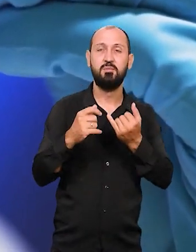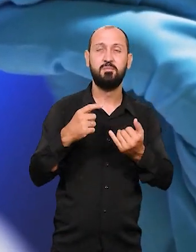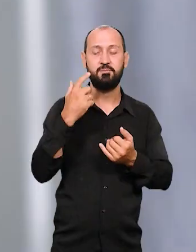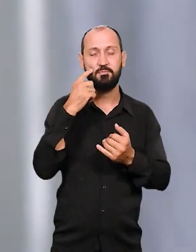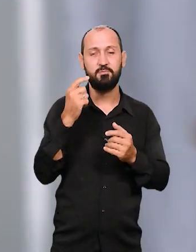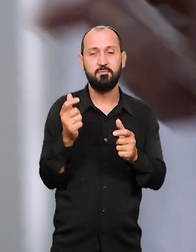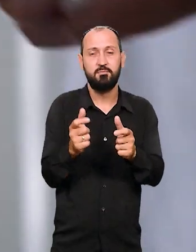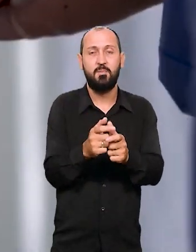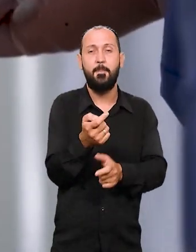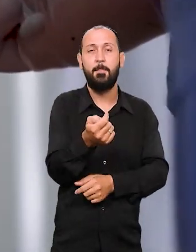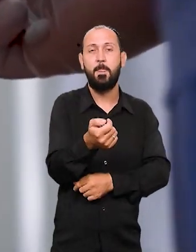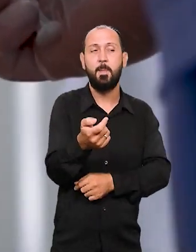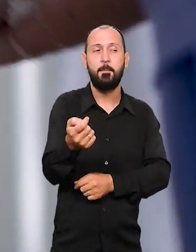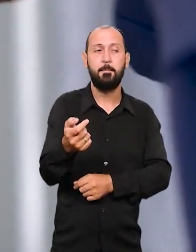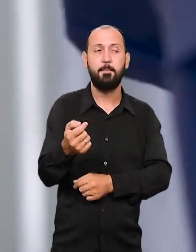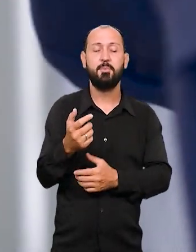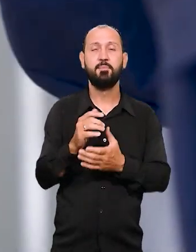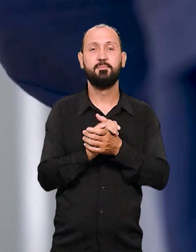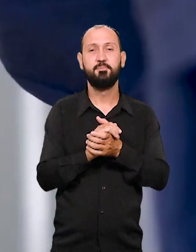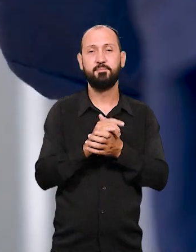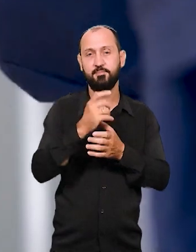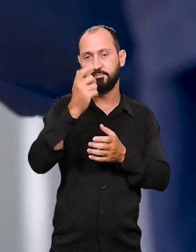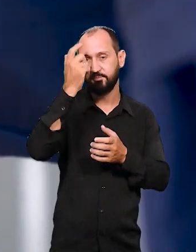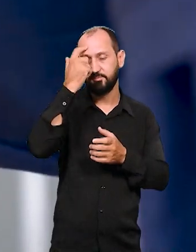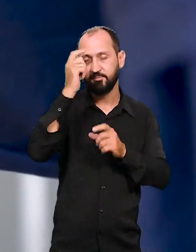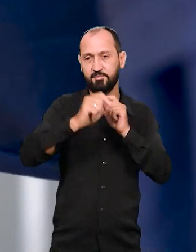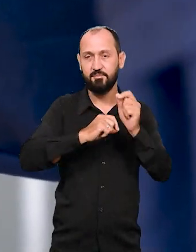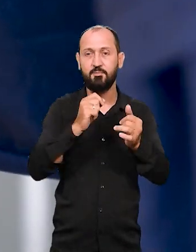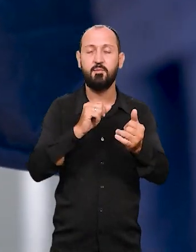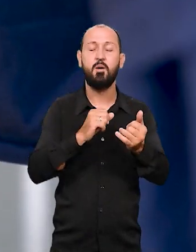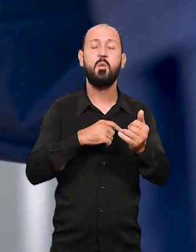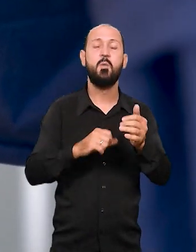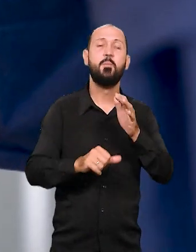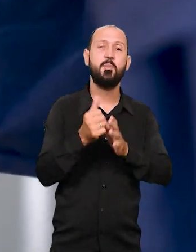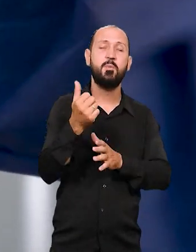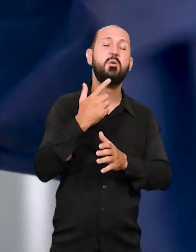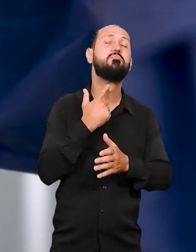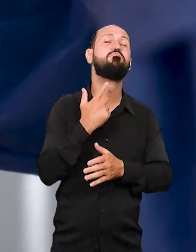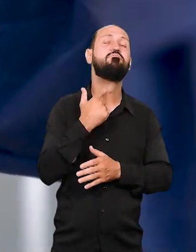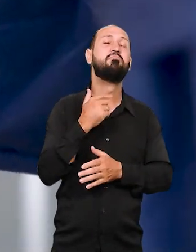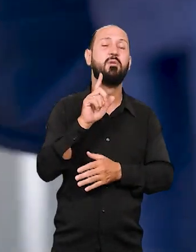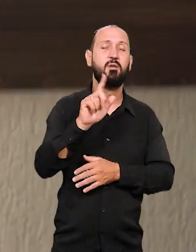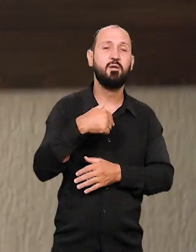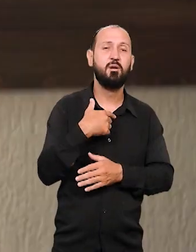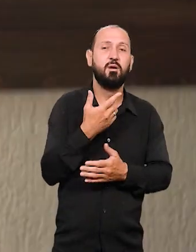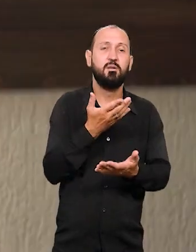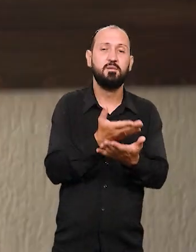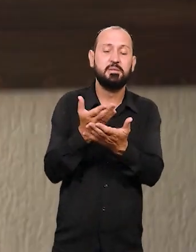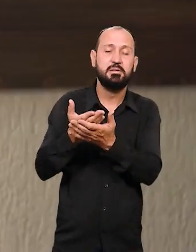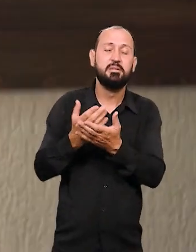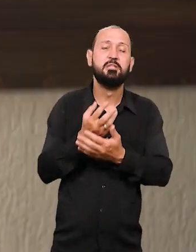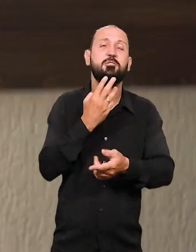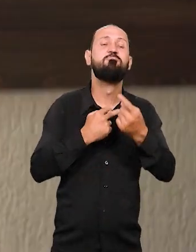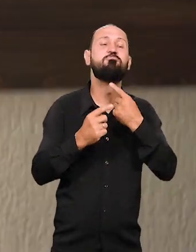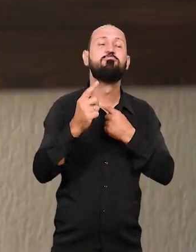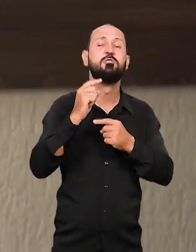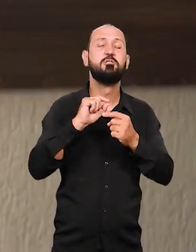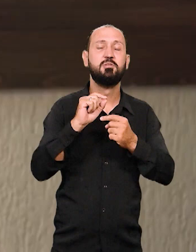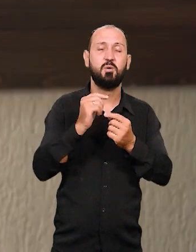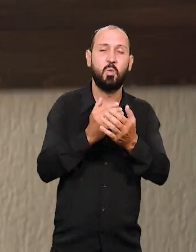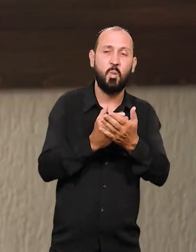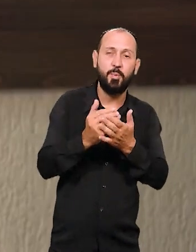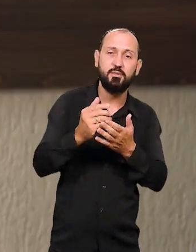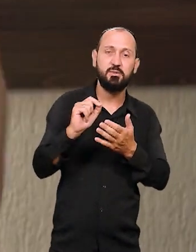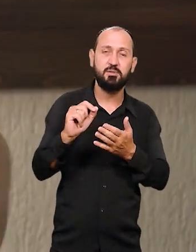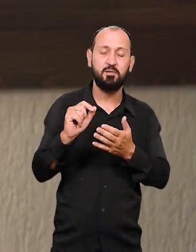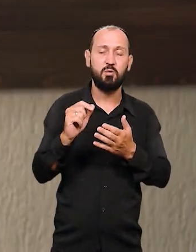uma parte minúscula desse grande, eu acho que é a primeira coisa que motiva. Isso foi a grande motivação que me